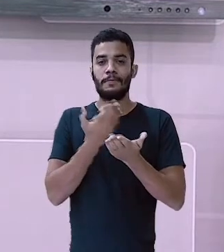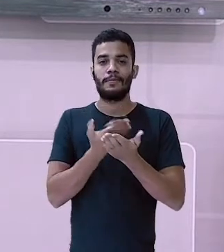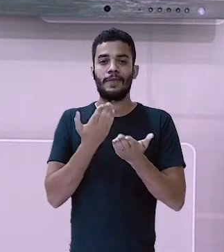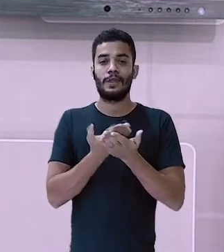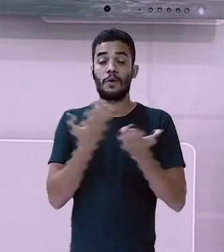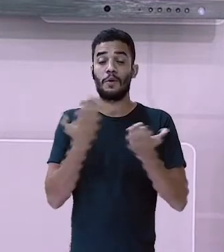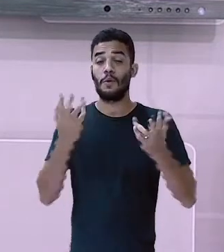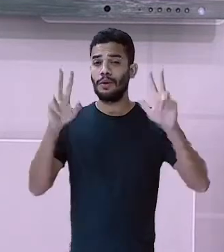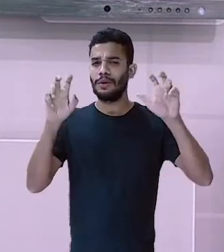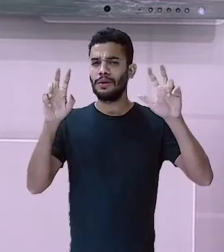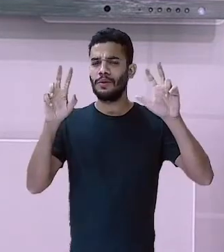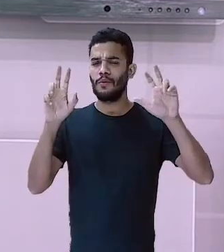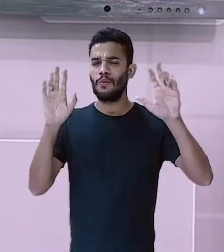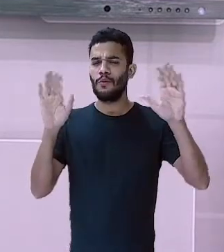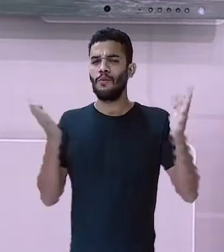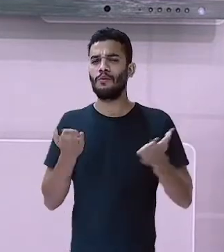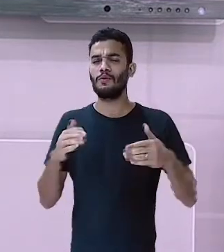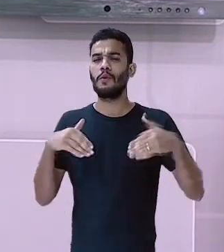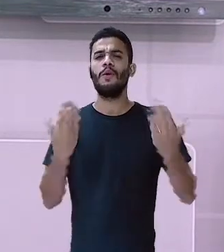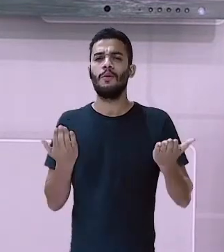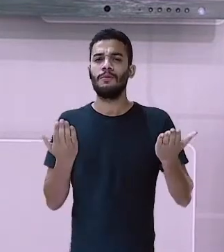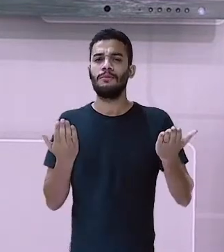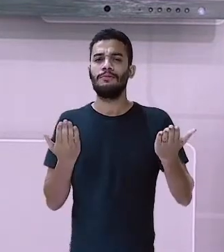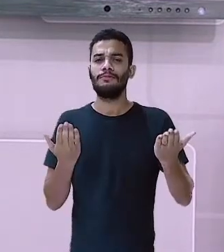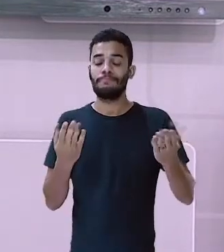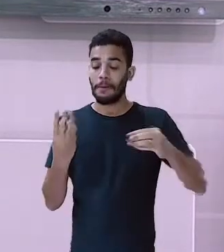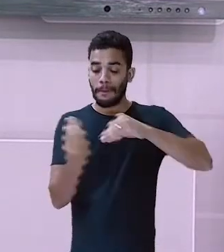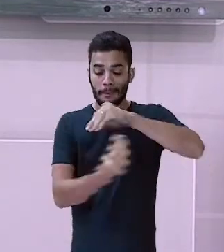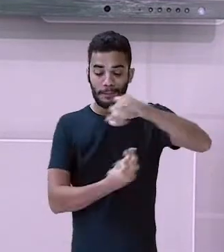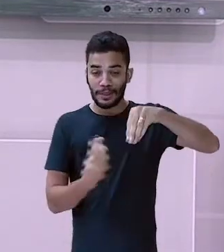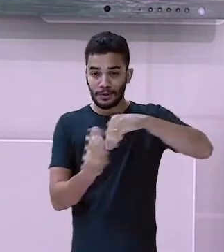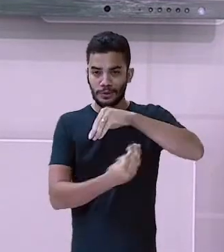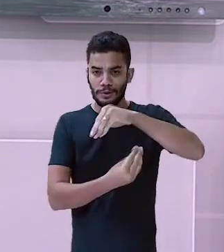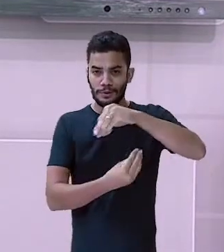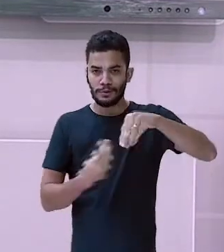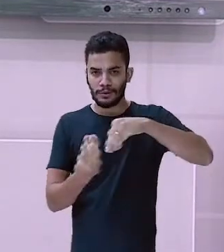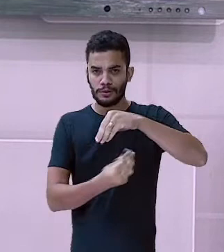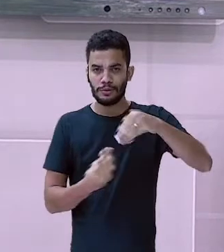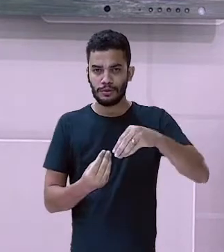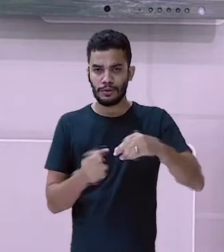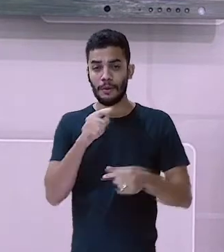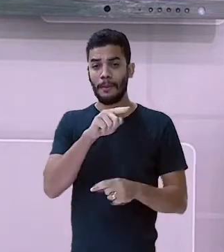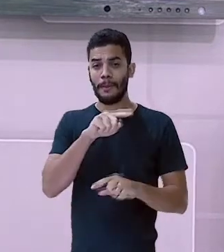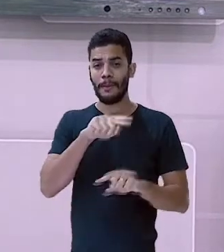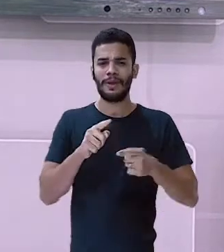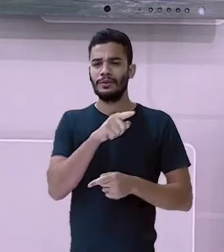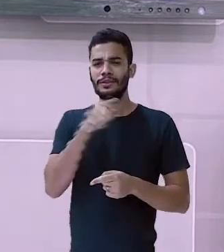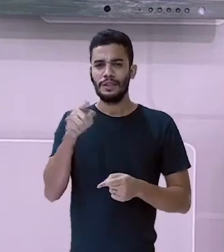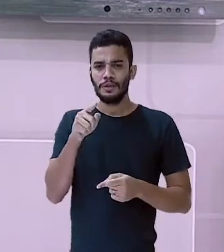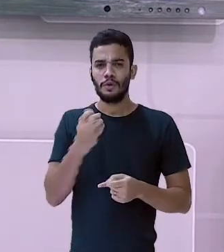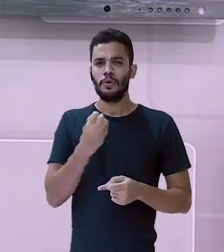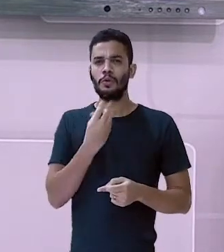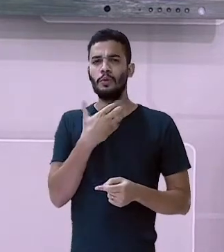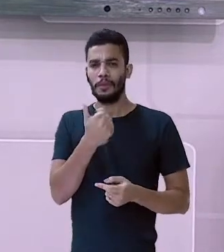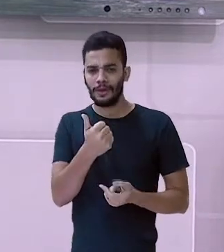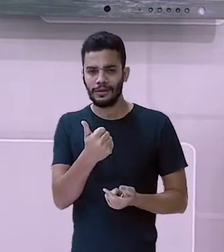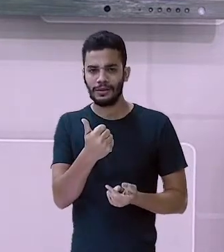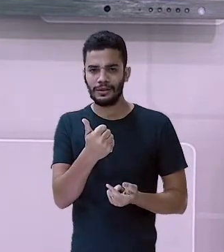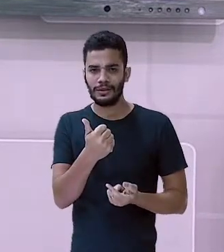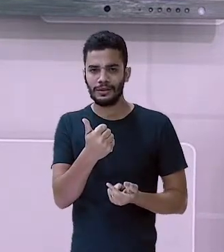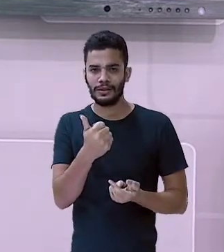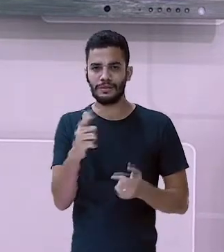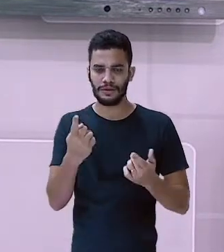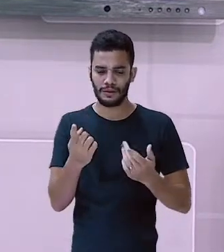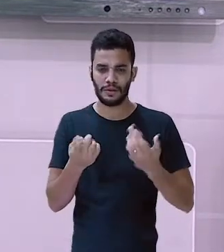nós falaremos sobre mistura. Mas tudo bem com você? Eu desejo que você esteja bem, que você